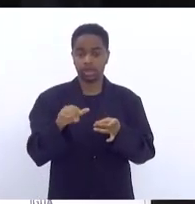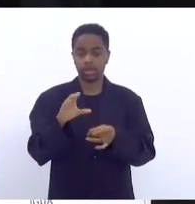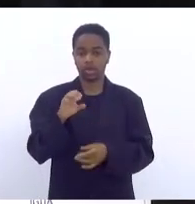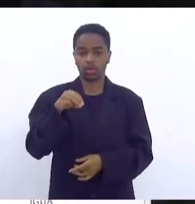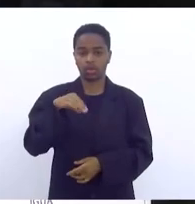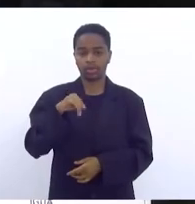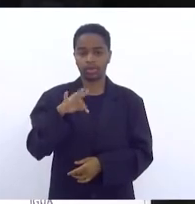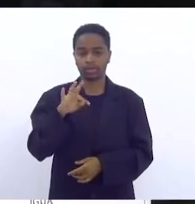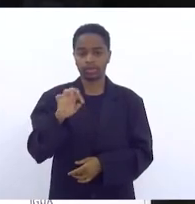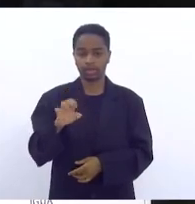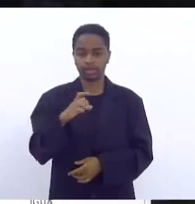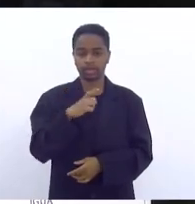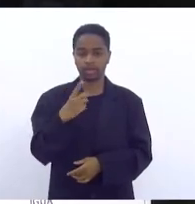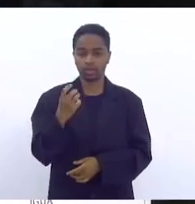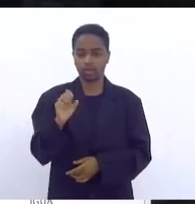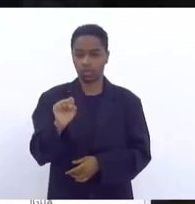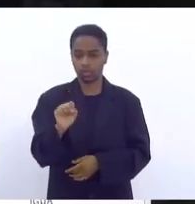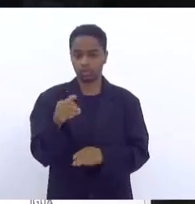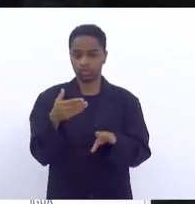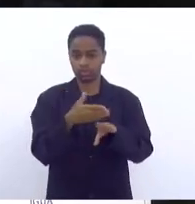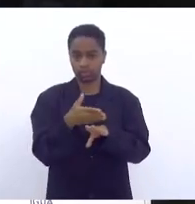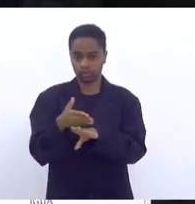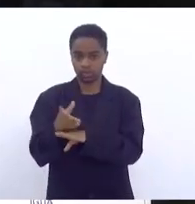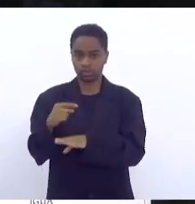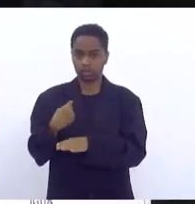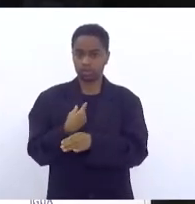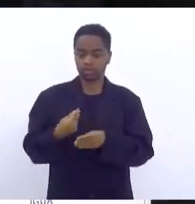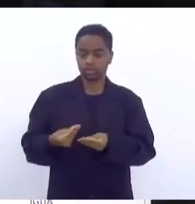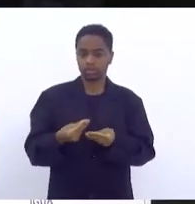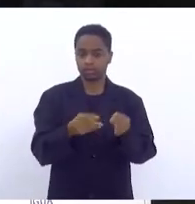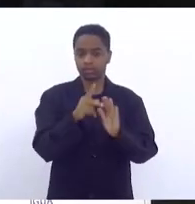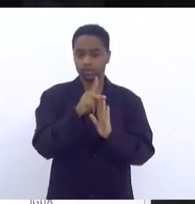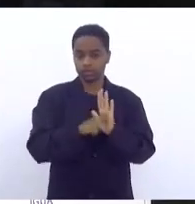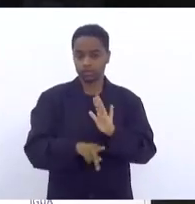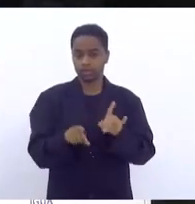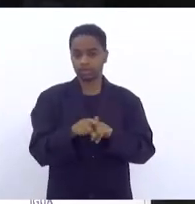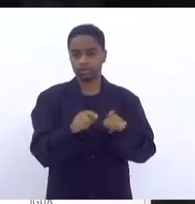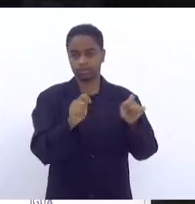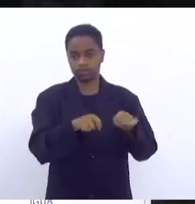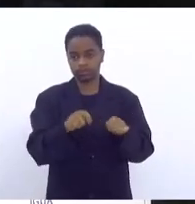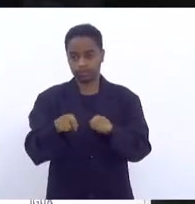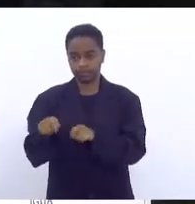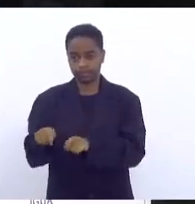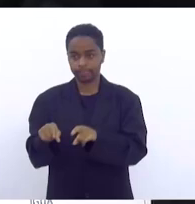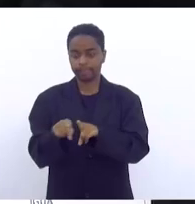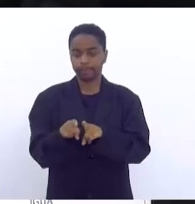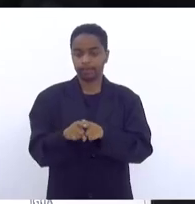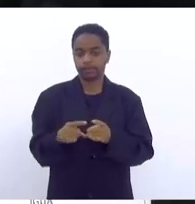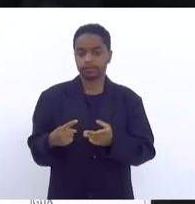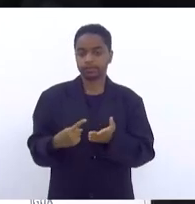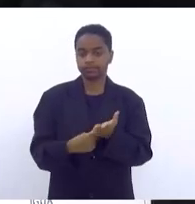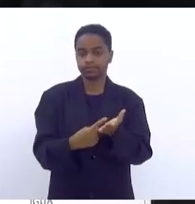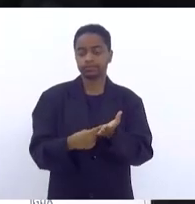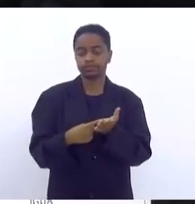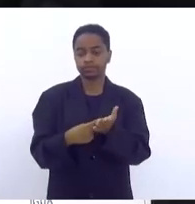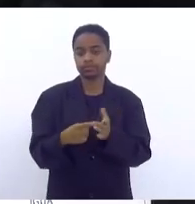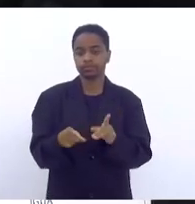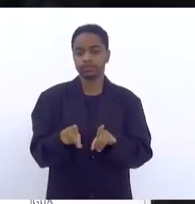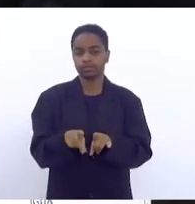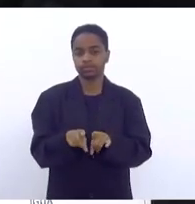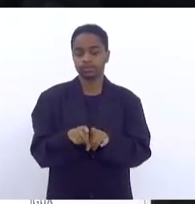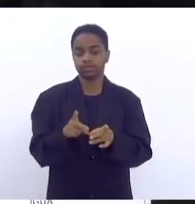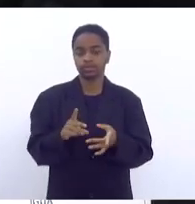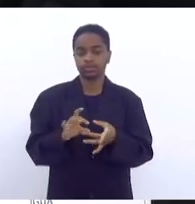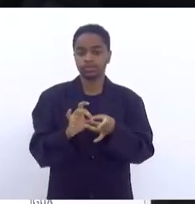oito partícipes nós somos um deles porque levamos os projetos e as possibilidades e isso é eleito de acordo com o interesse municipal na sua